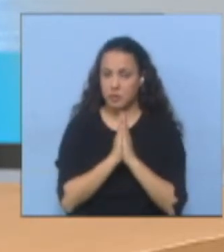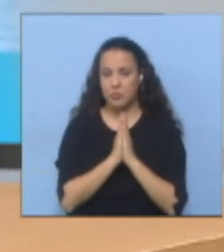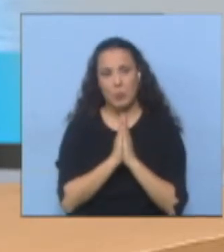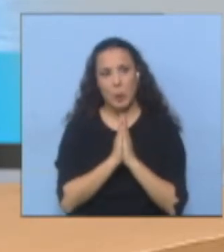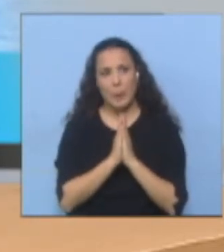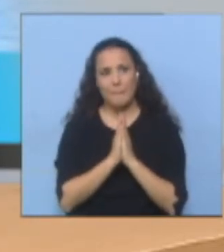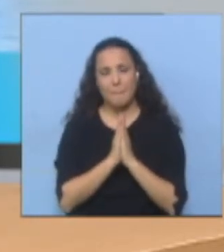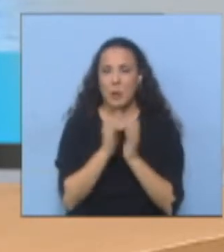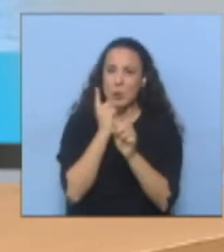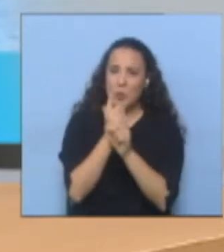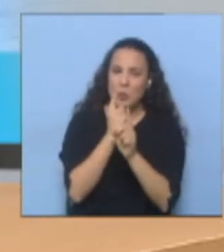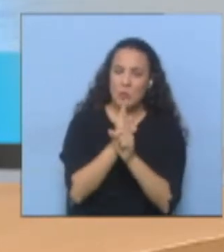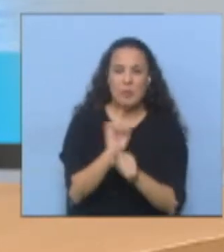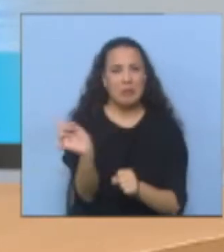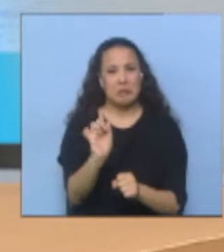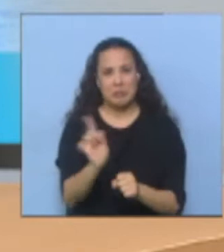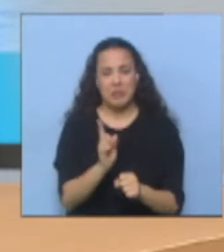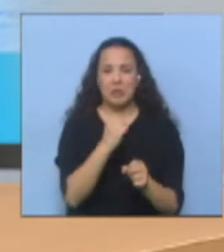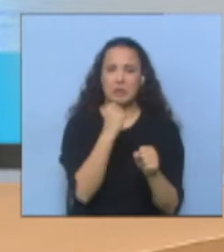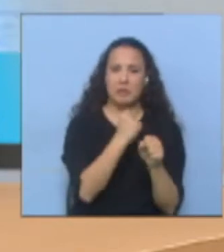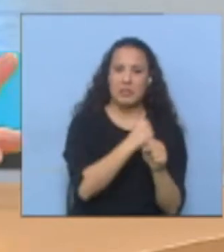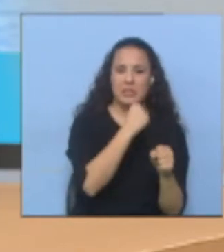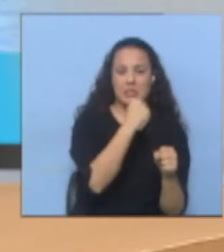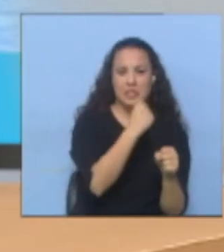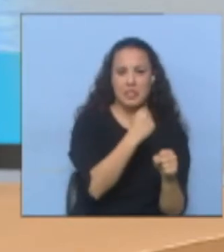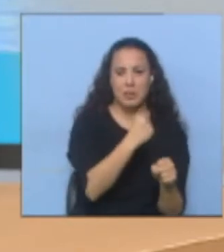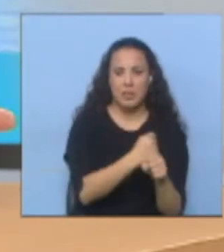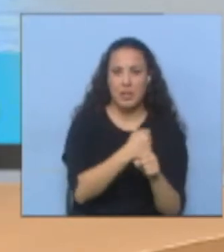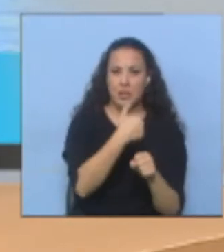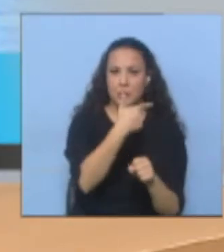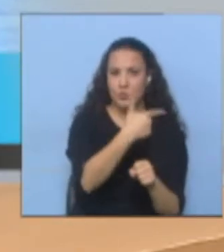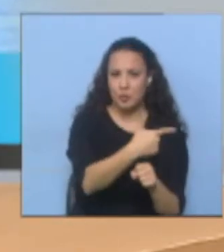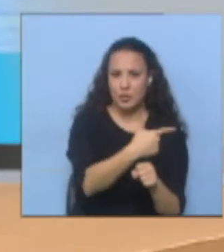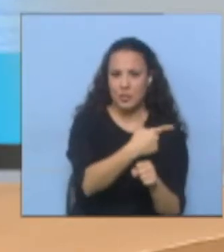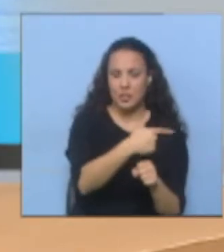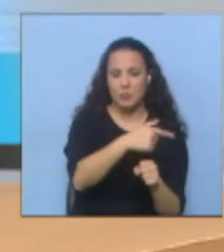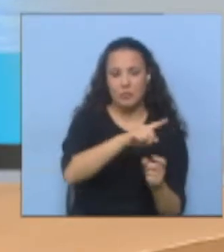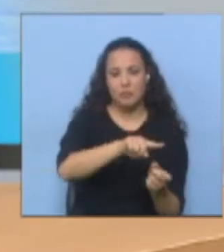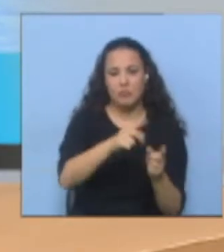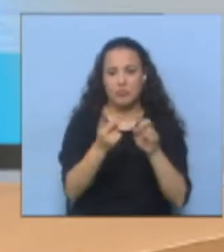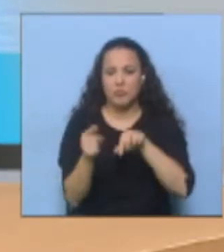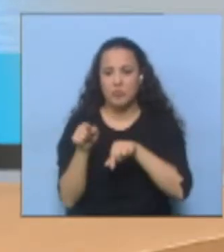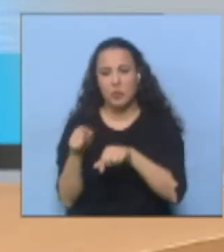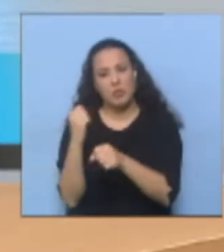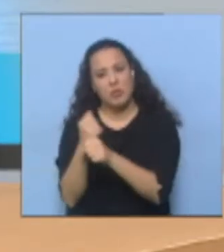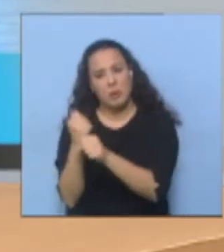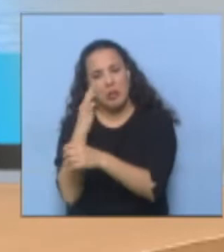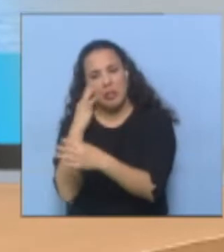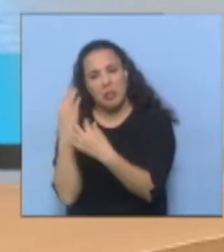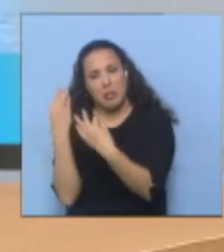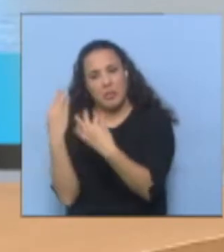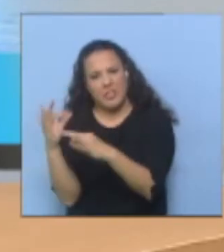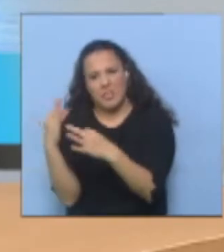coisa trabalhar o turismo religioso do que trabalhar o turismo padronizado, normal. Sim, a indústria